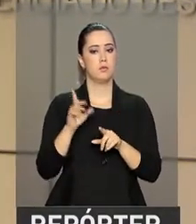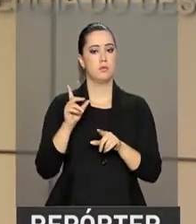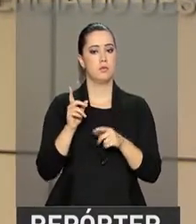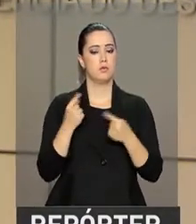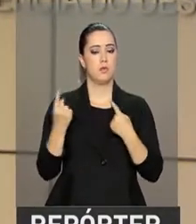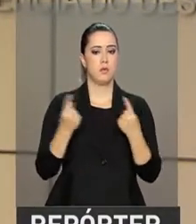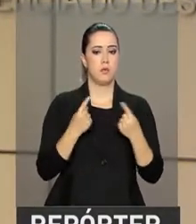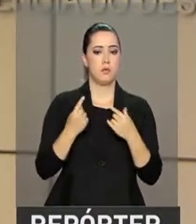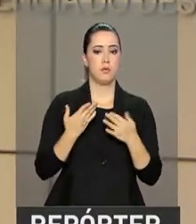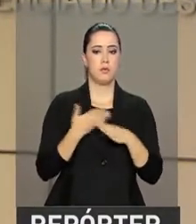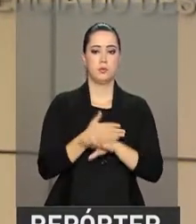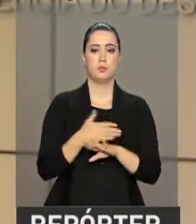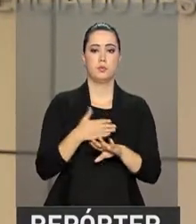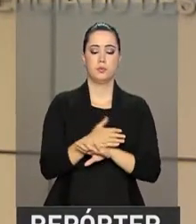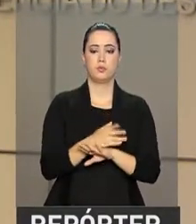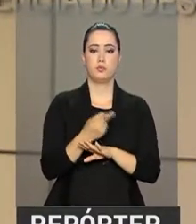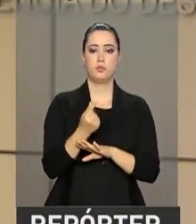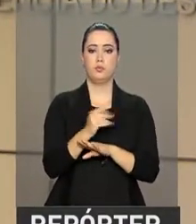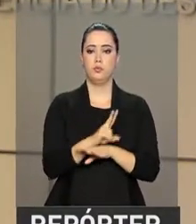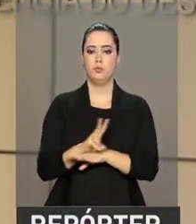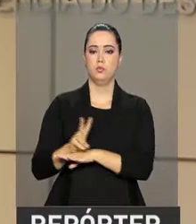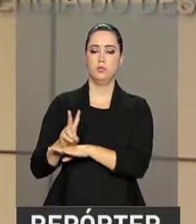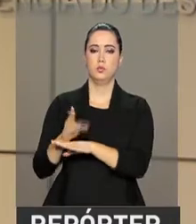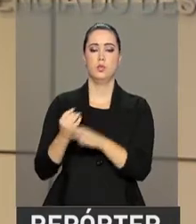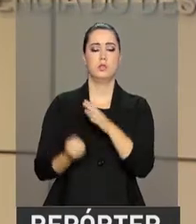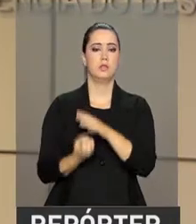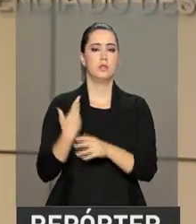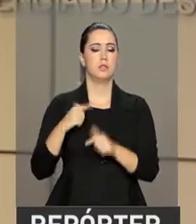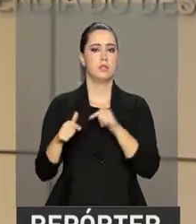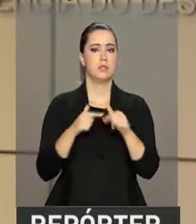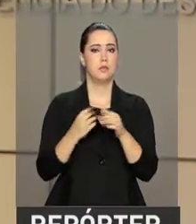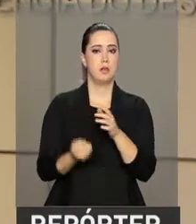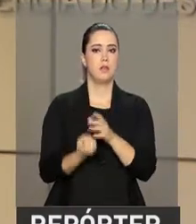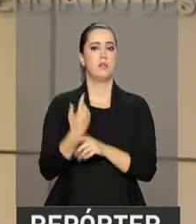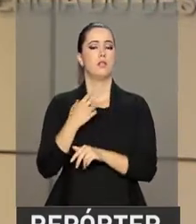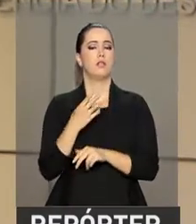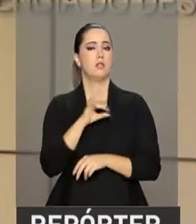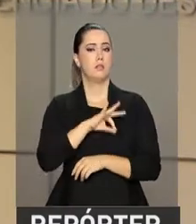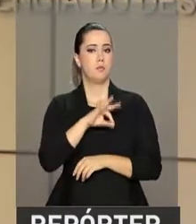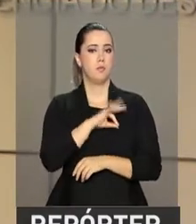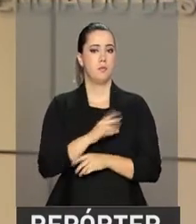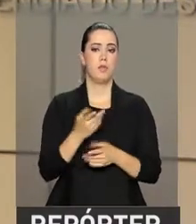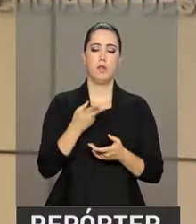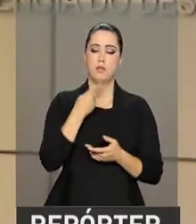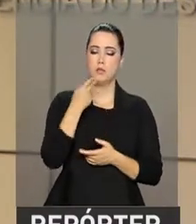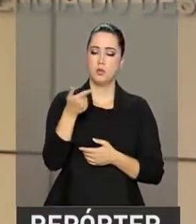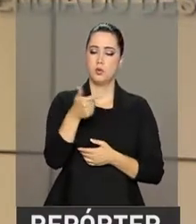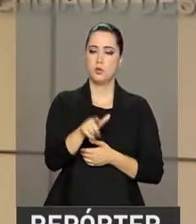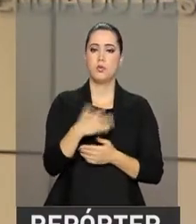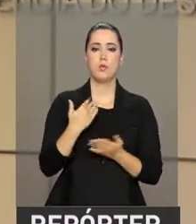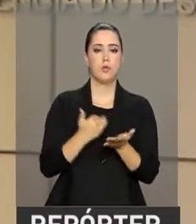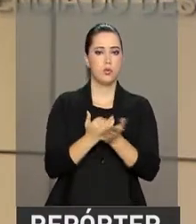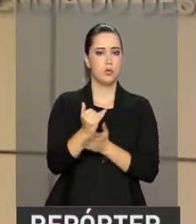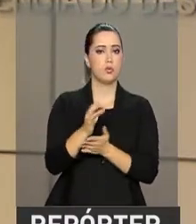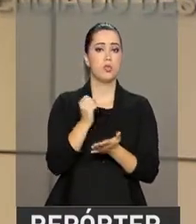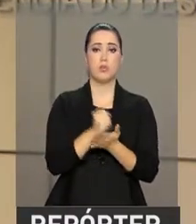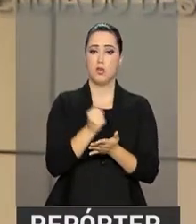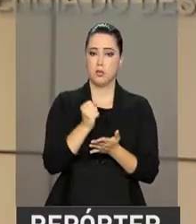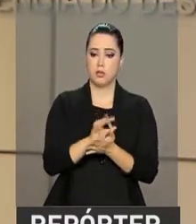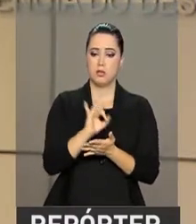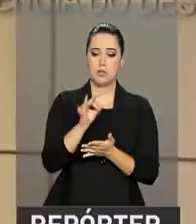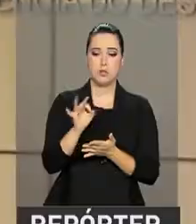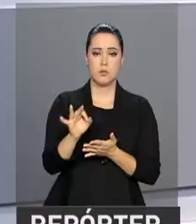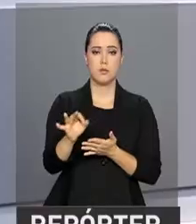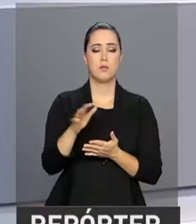acesso que ele acesse esse recurso está gerando emprego gerando renda e de volto a dizer mantendo que está